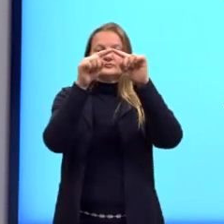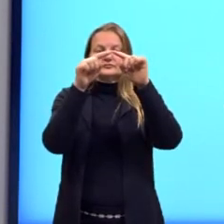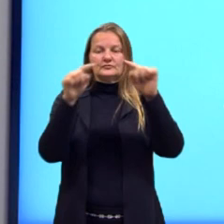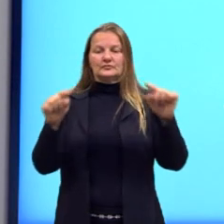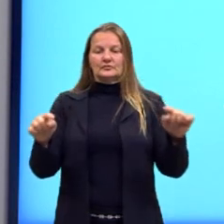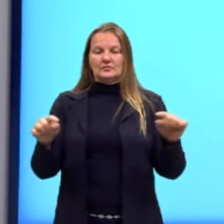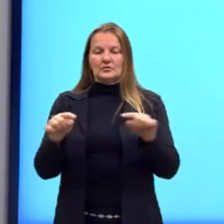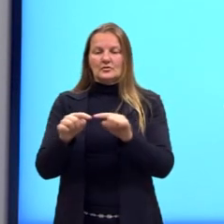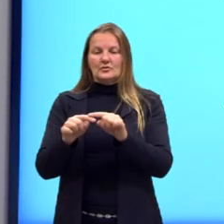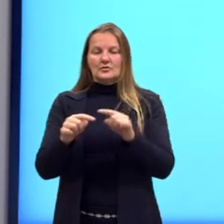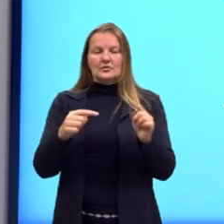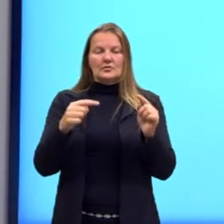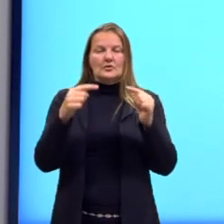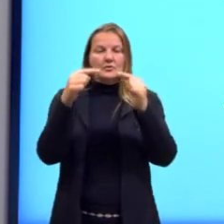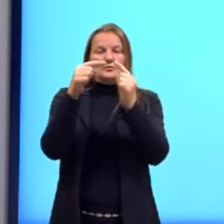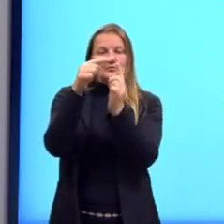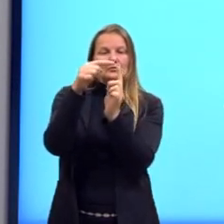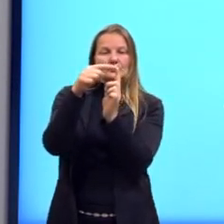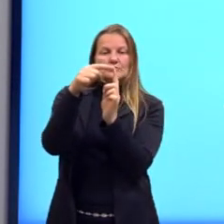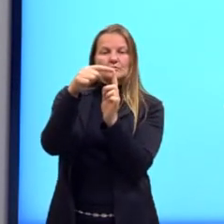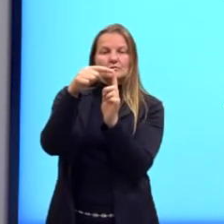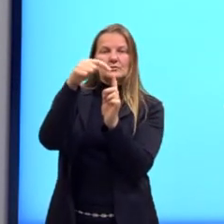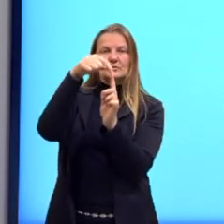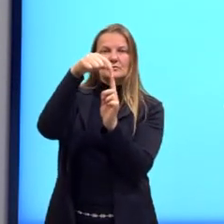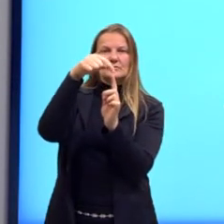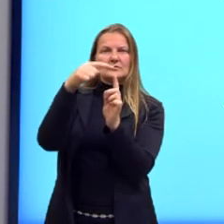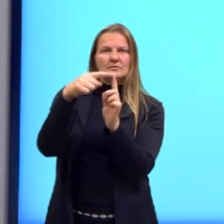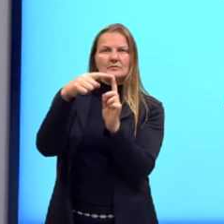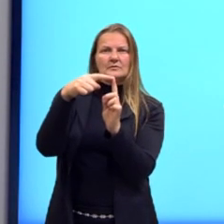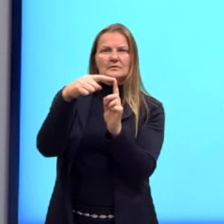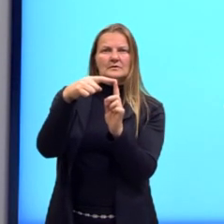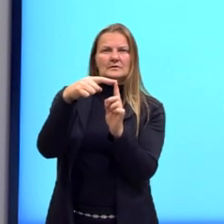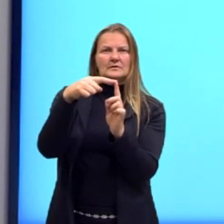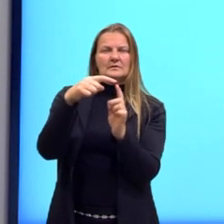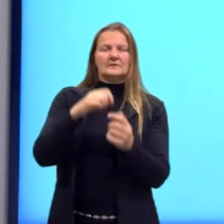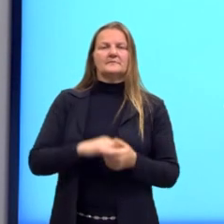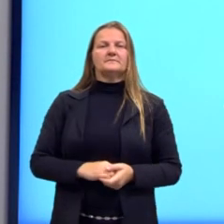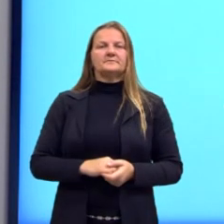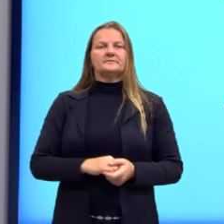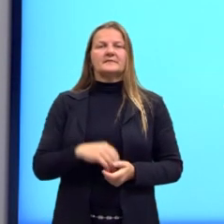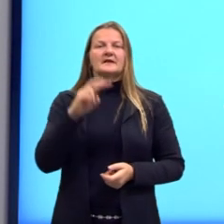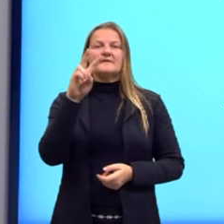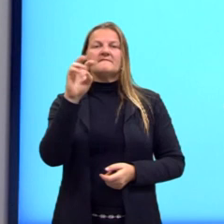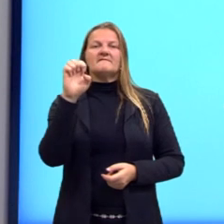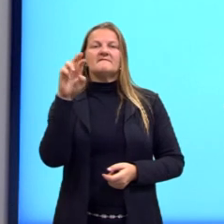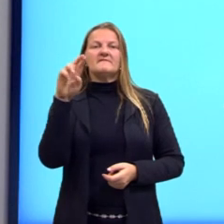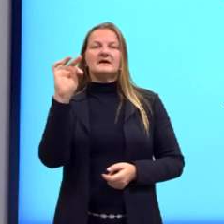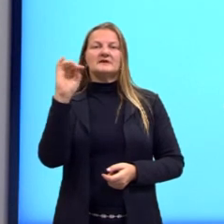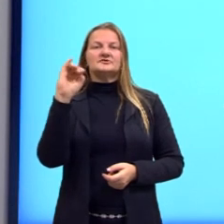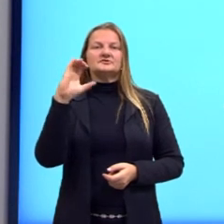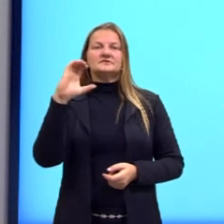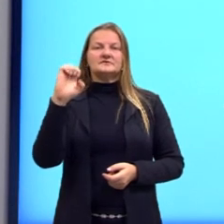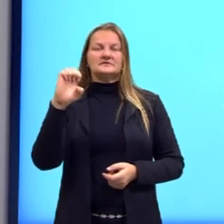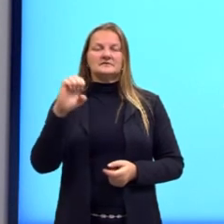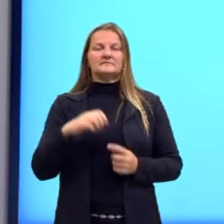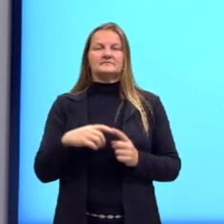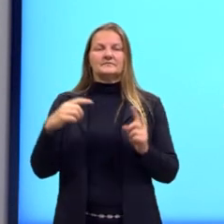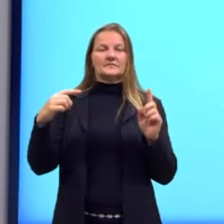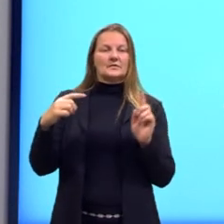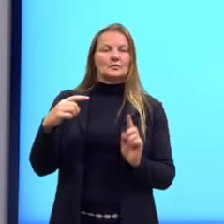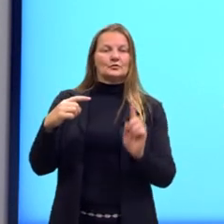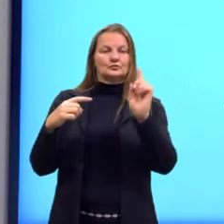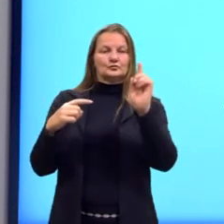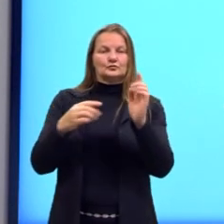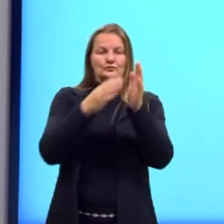pontinho de encontro recebe o nome então diverte-se justamente quando dois lados se encontram